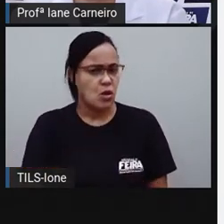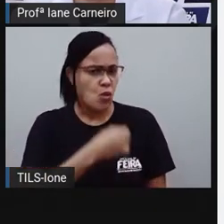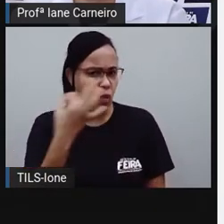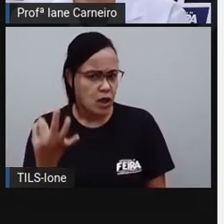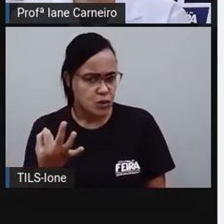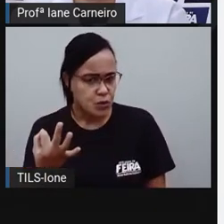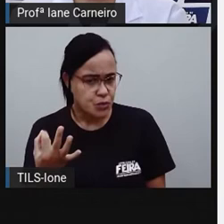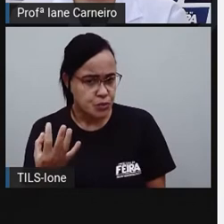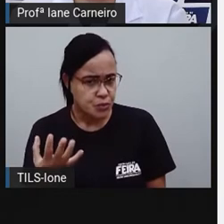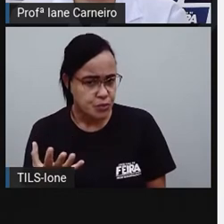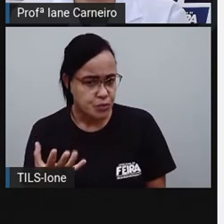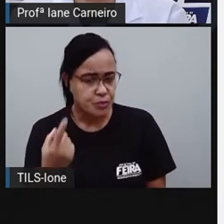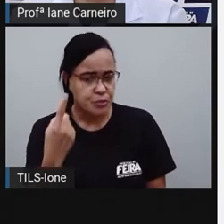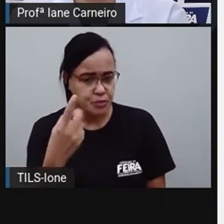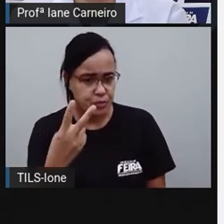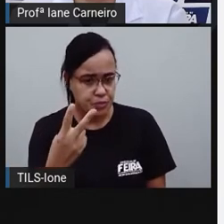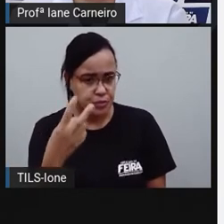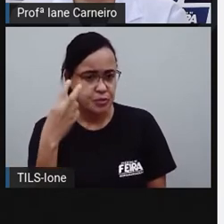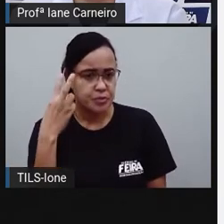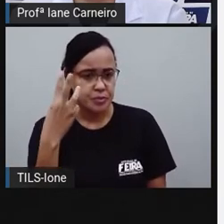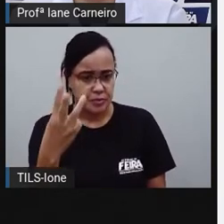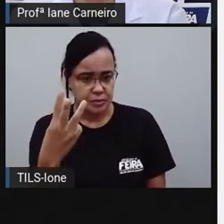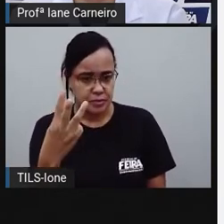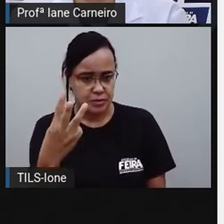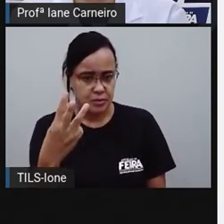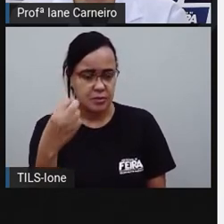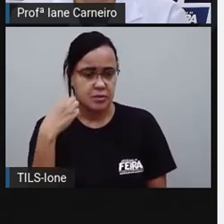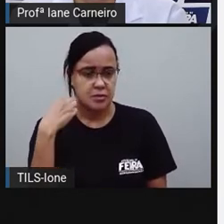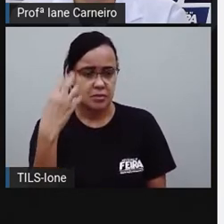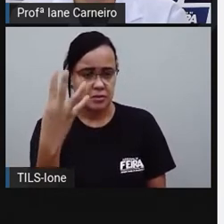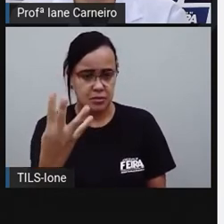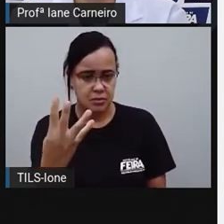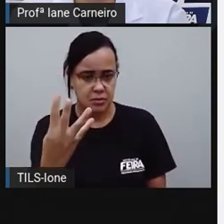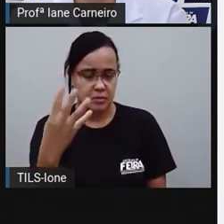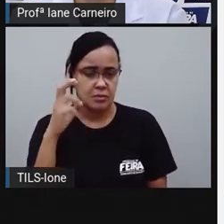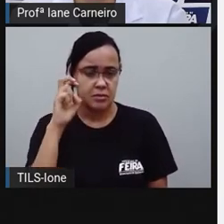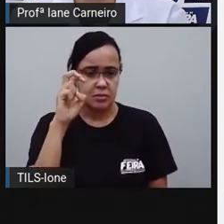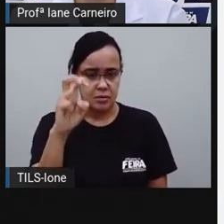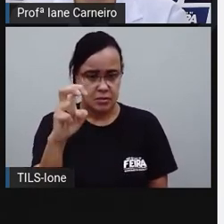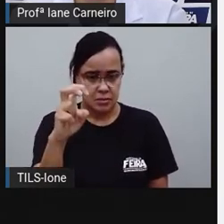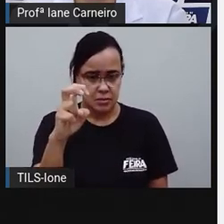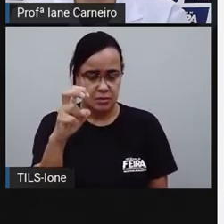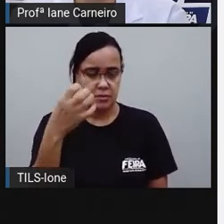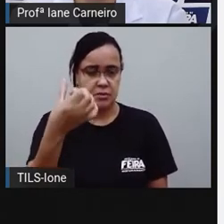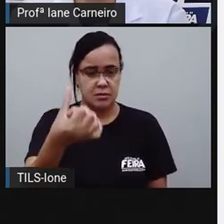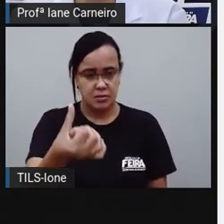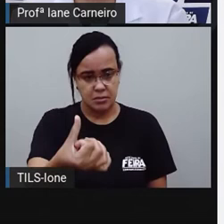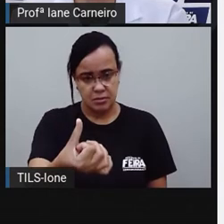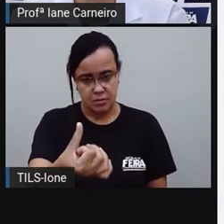um, dois, três, quatro,